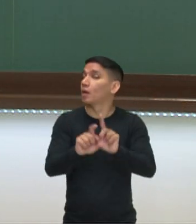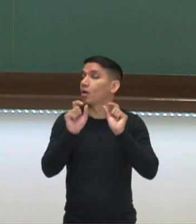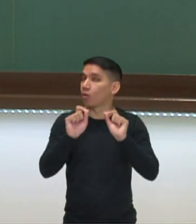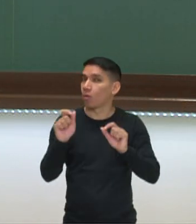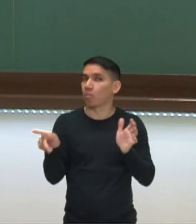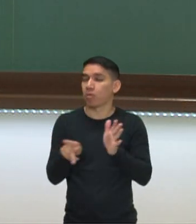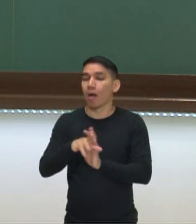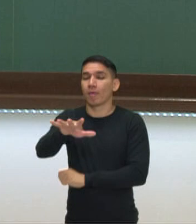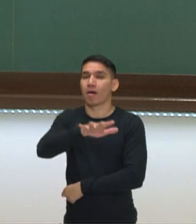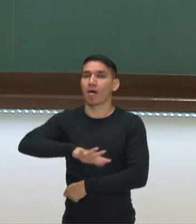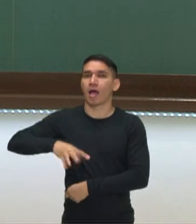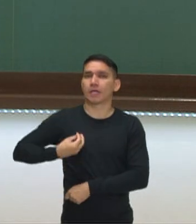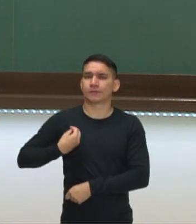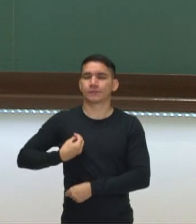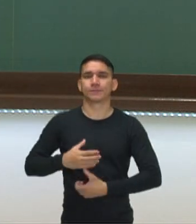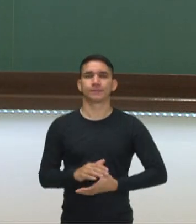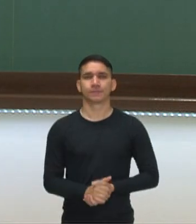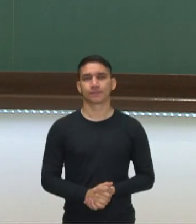gente vive.